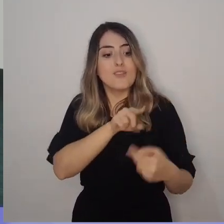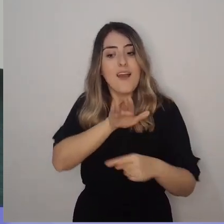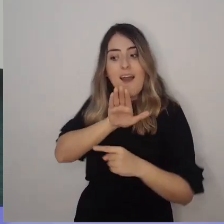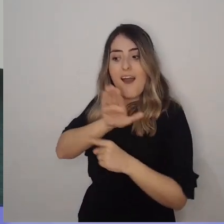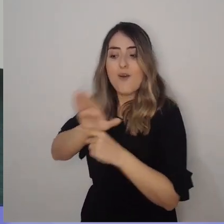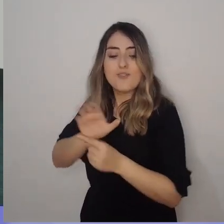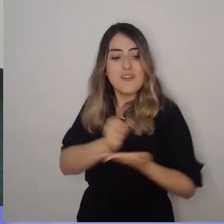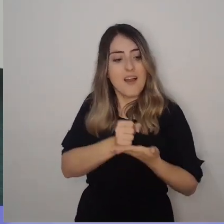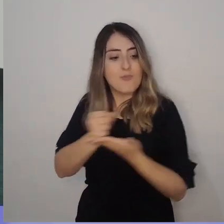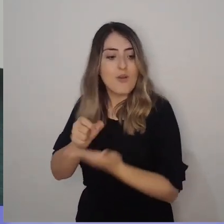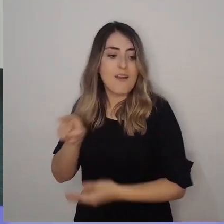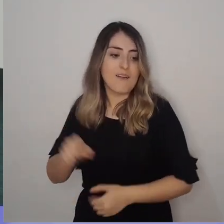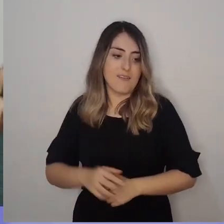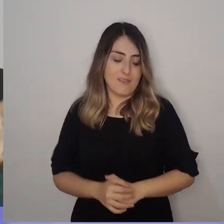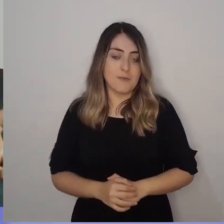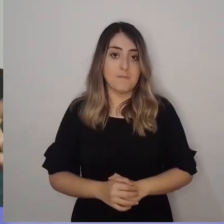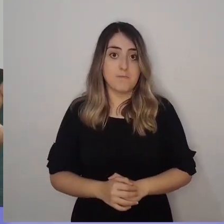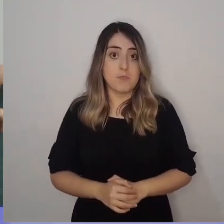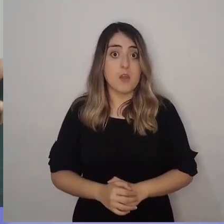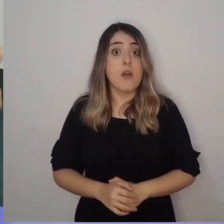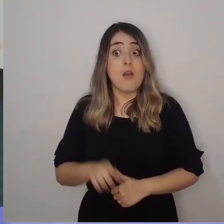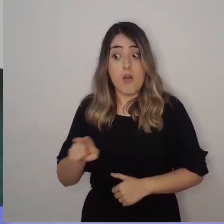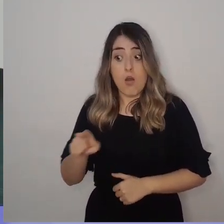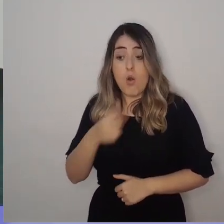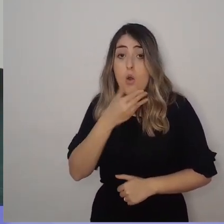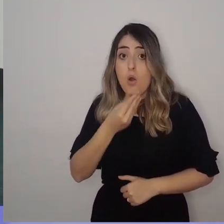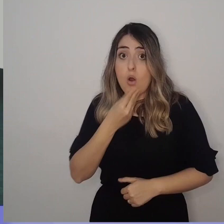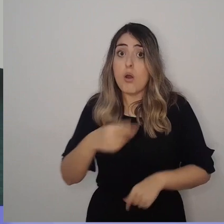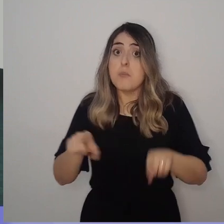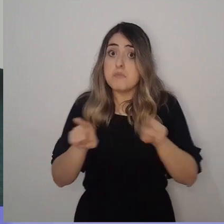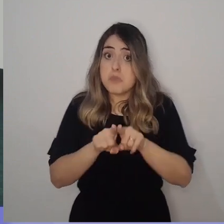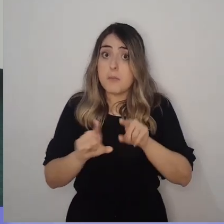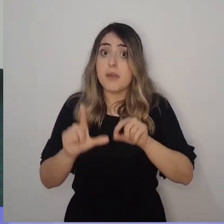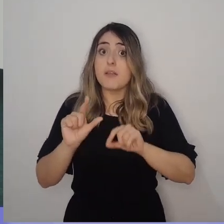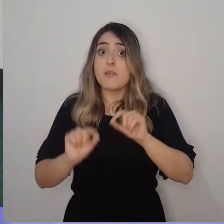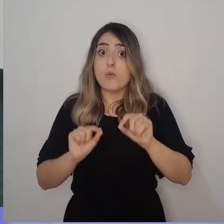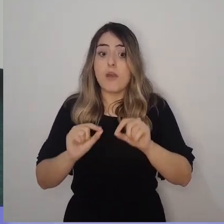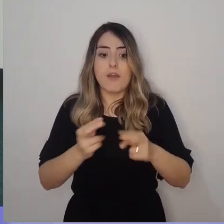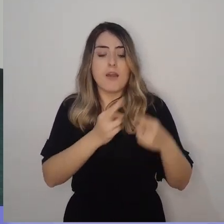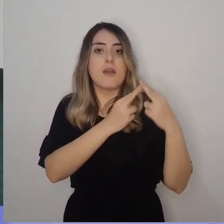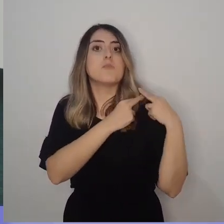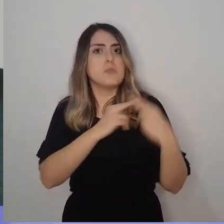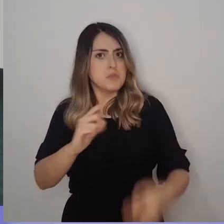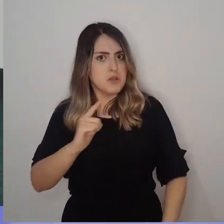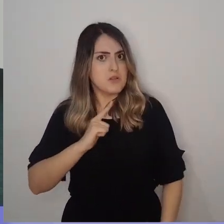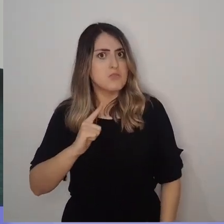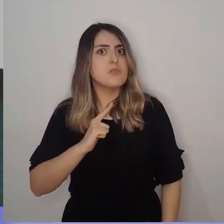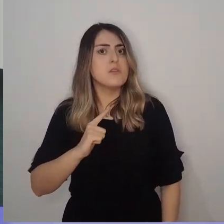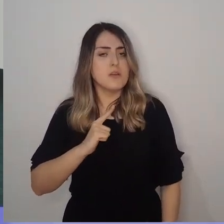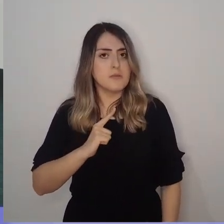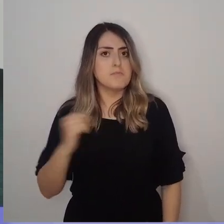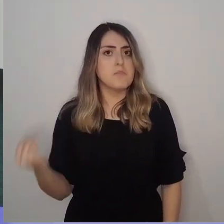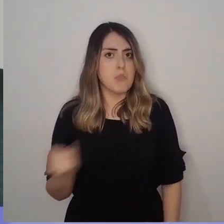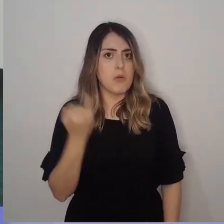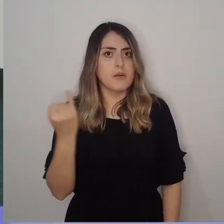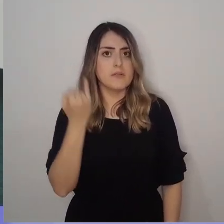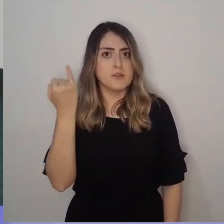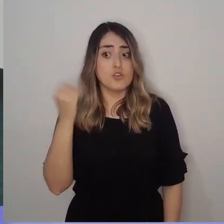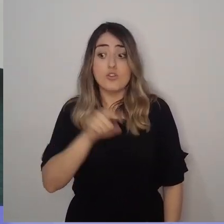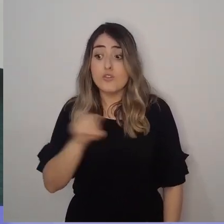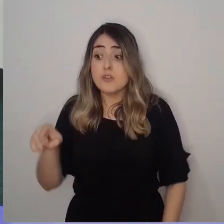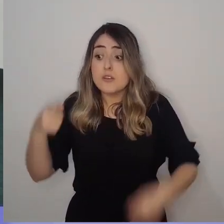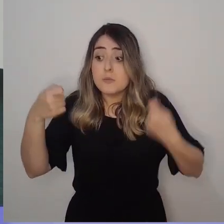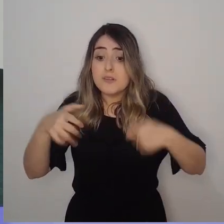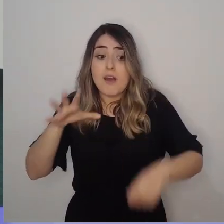Paulo coloca uma responsabilidade ainda maior sobre os homens quando ele diz: maridos, que cada um de vocês ame a